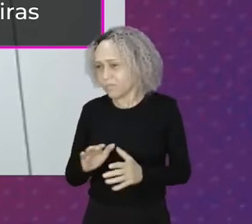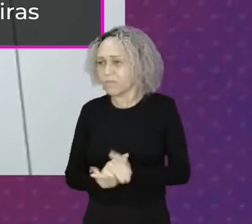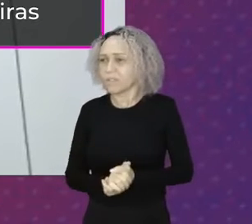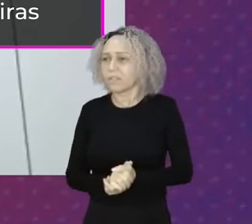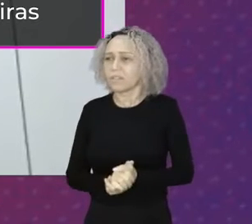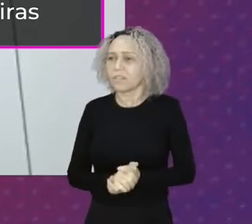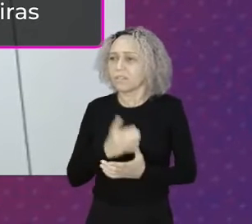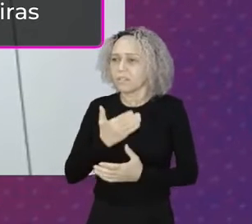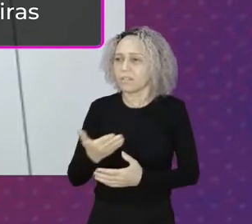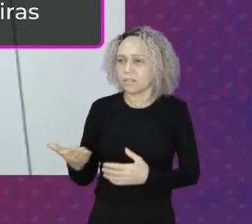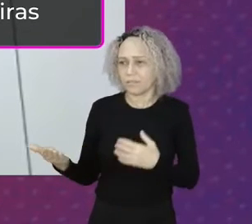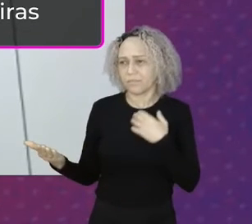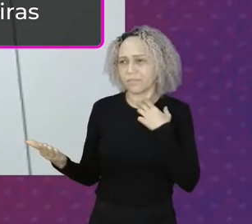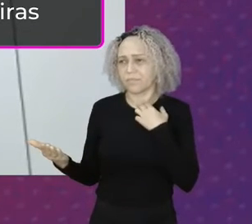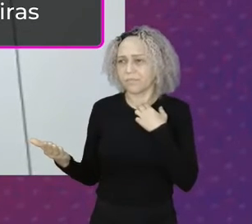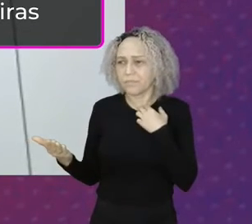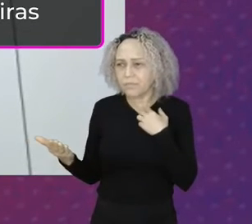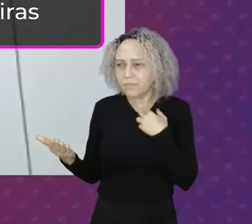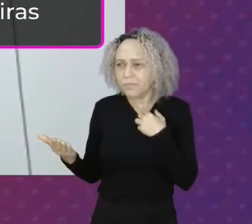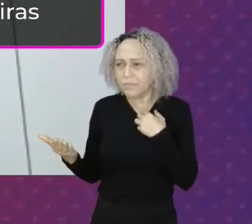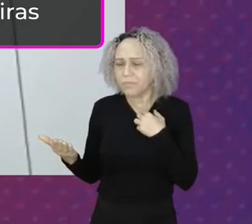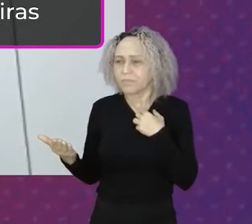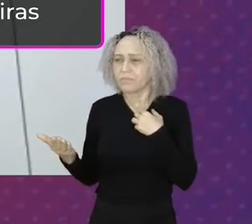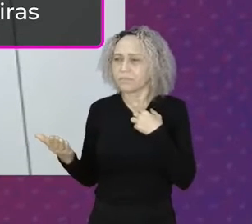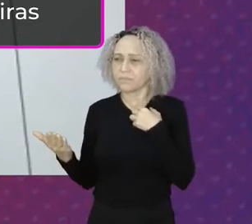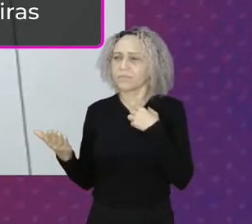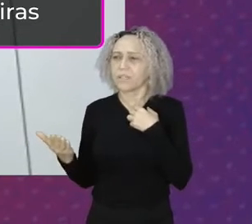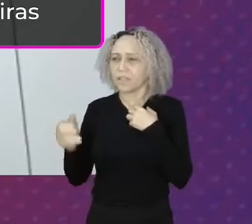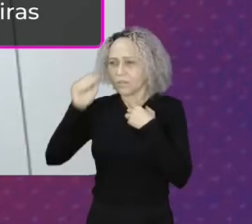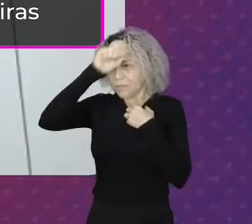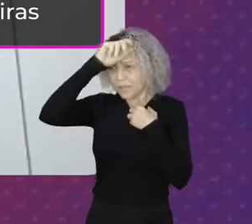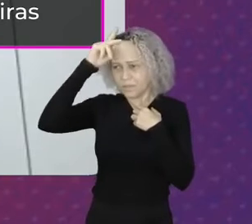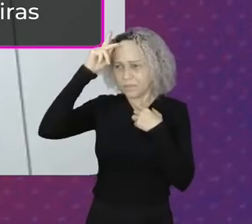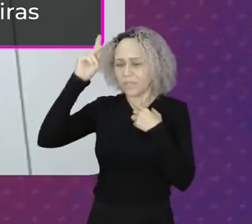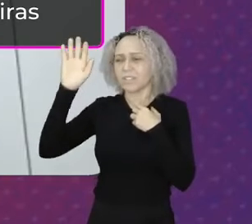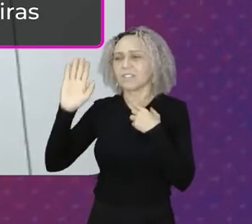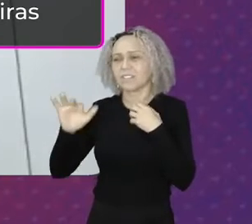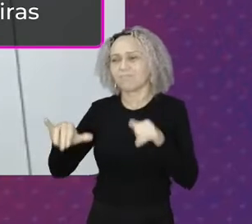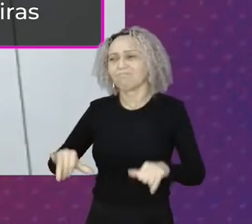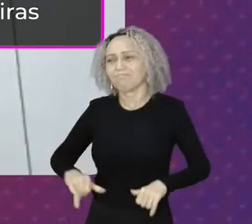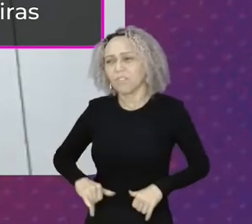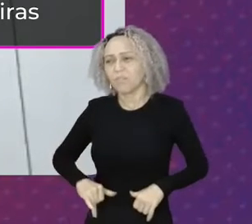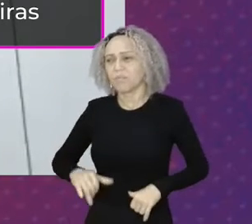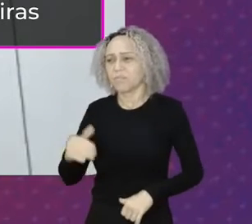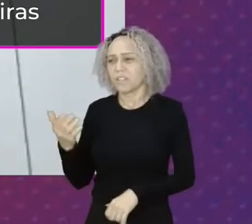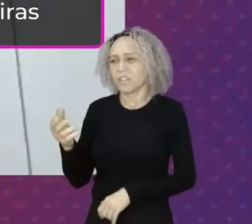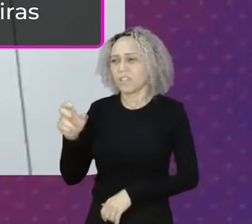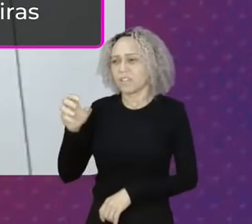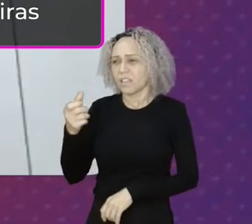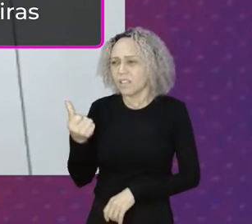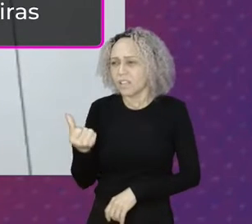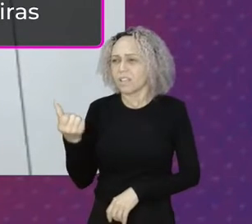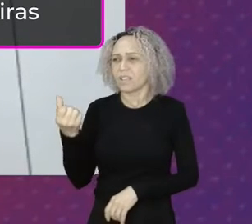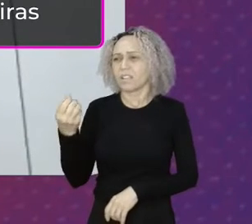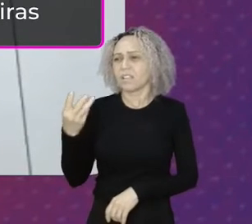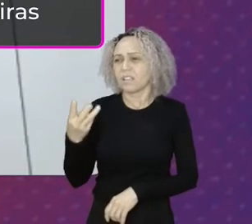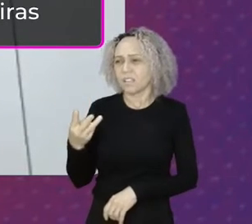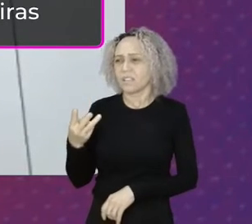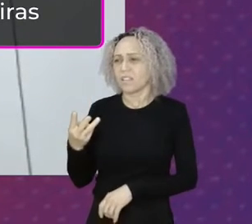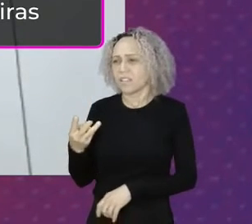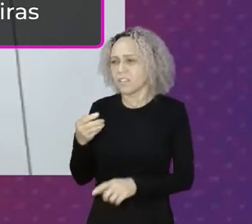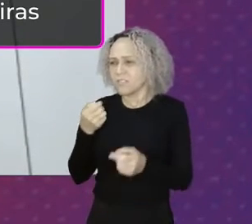vítimas de assédio e 47% apontaram a falta de recursos como um grande obstáculo para sua continuidade,